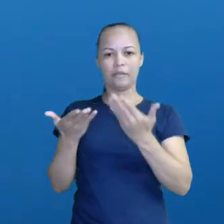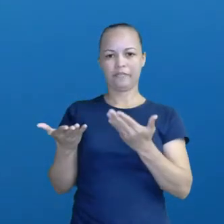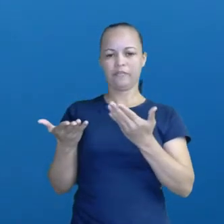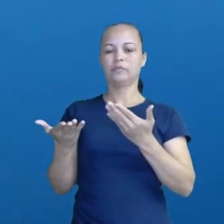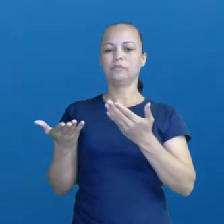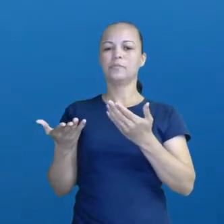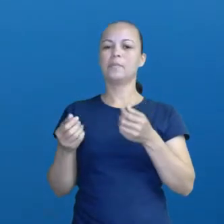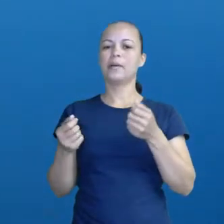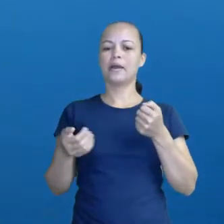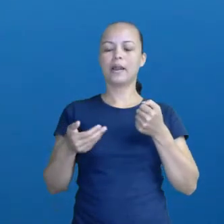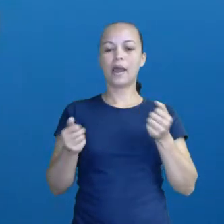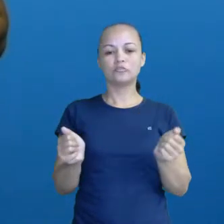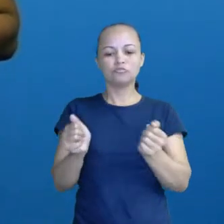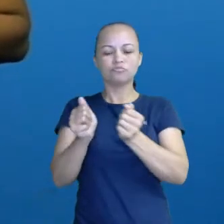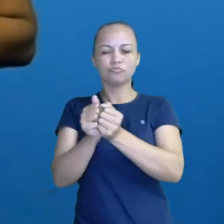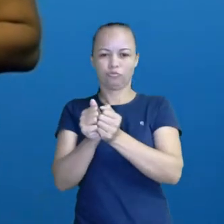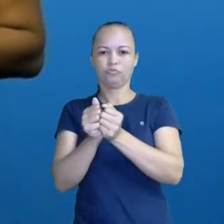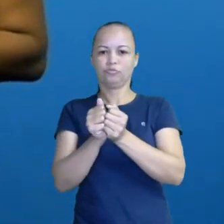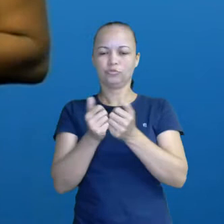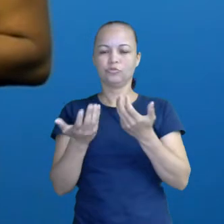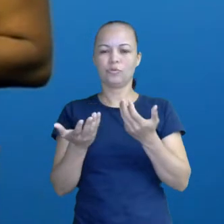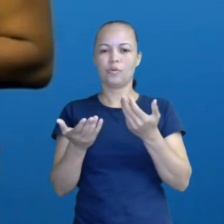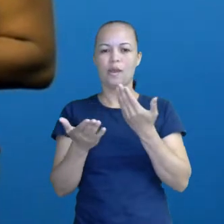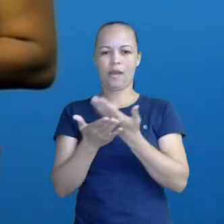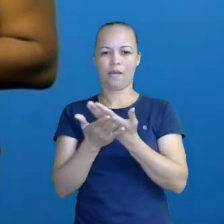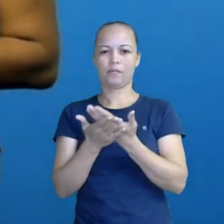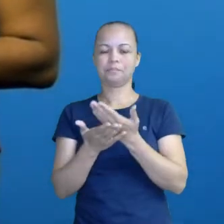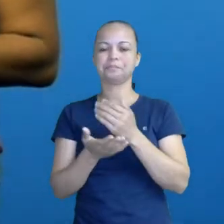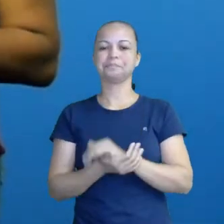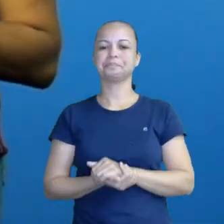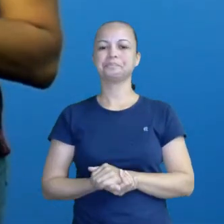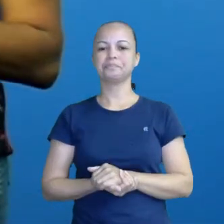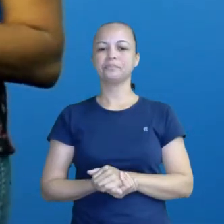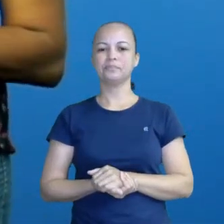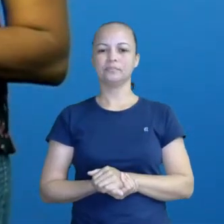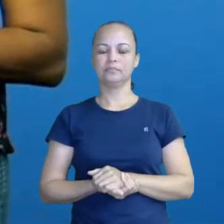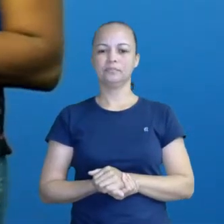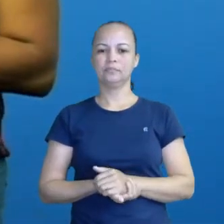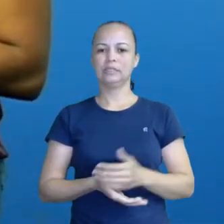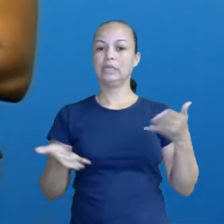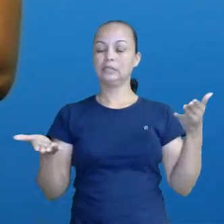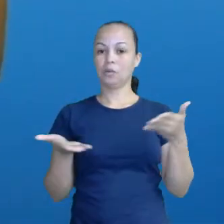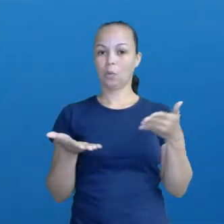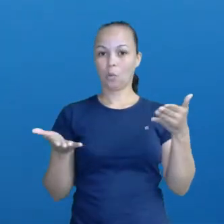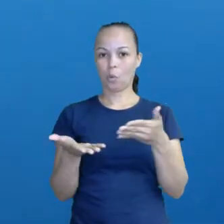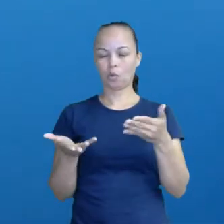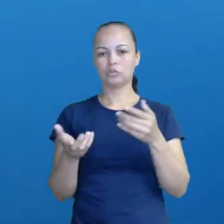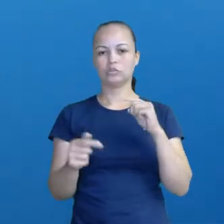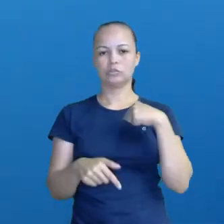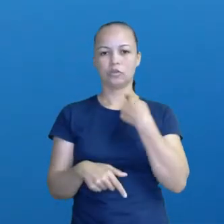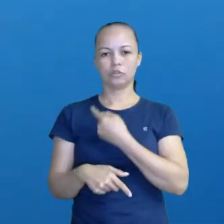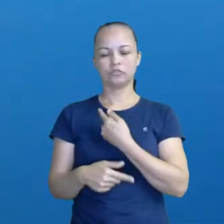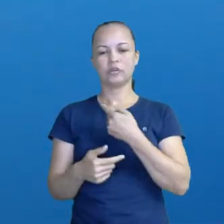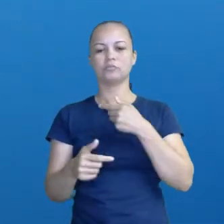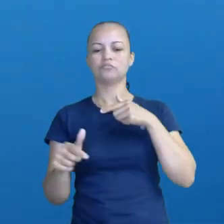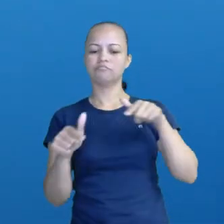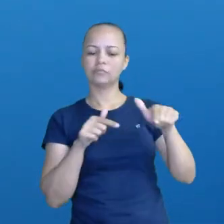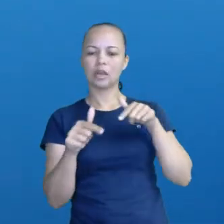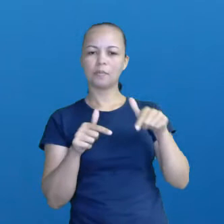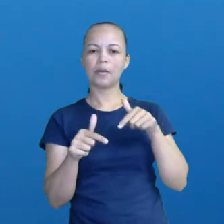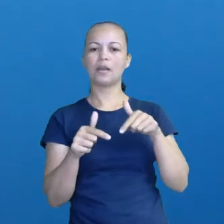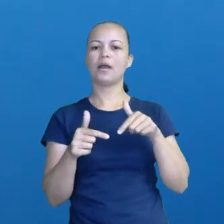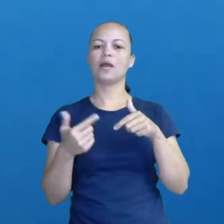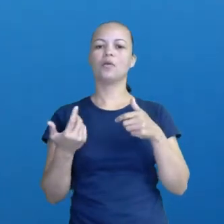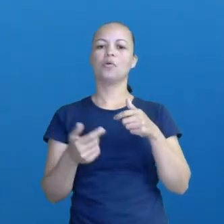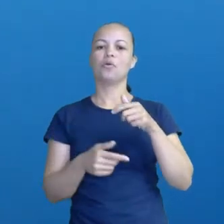para acompanhar a nossas aulas E hoje nós vamos trabalhar com figuras